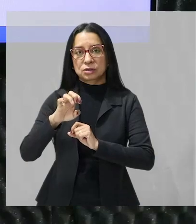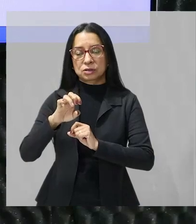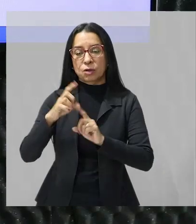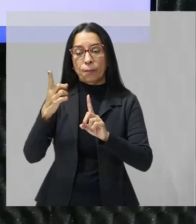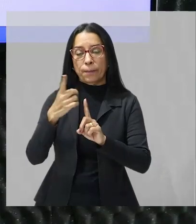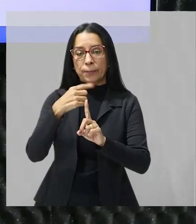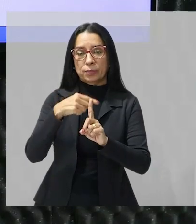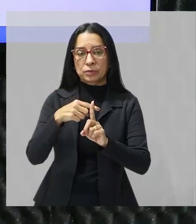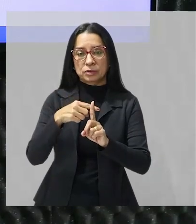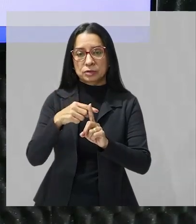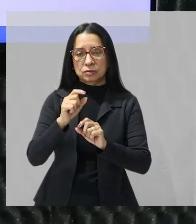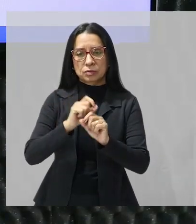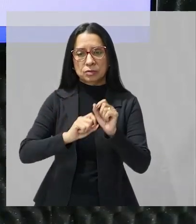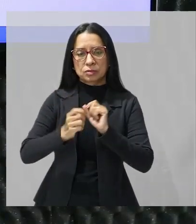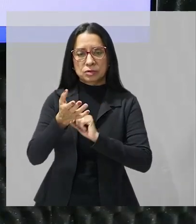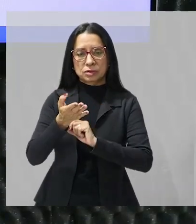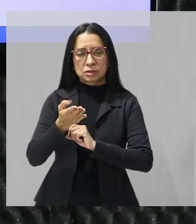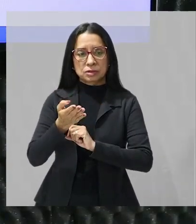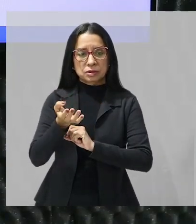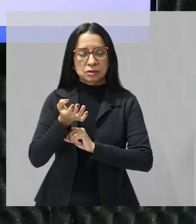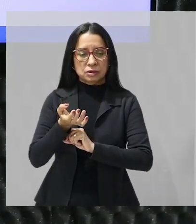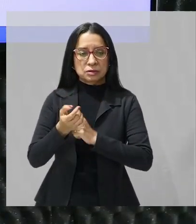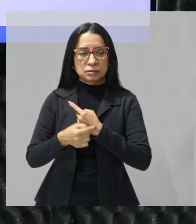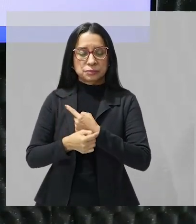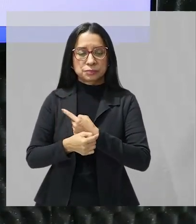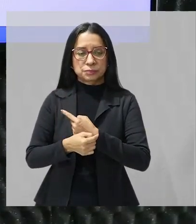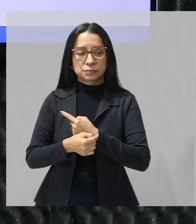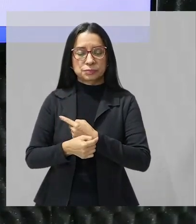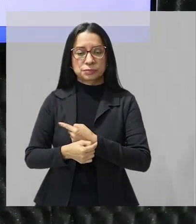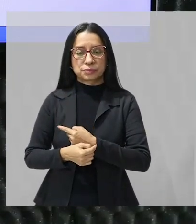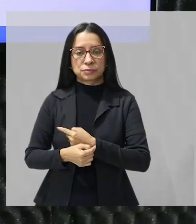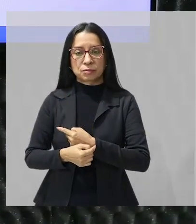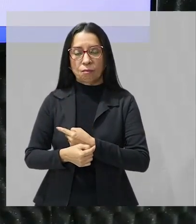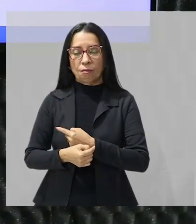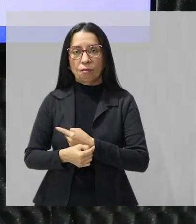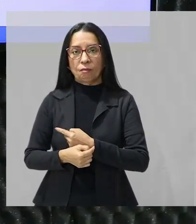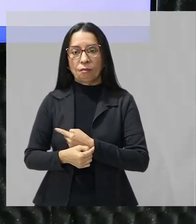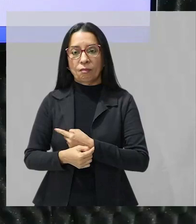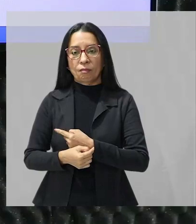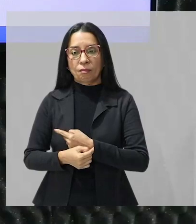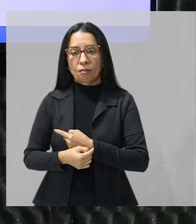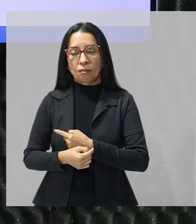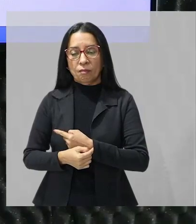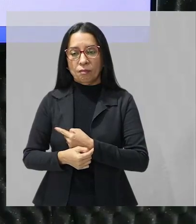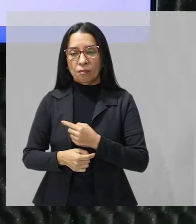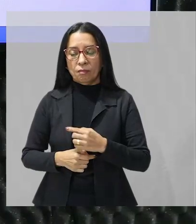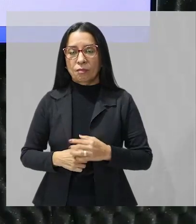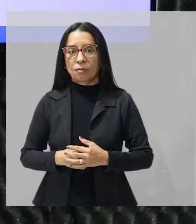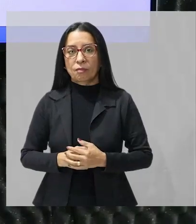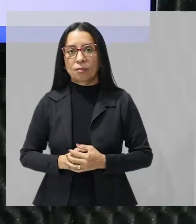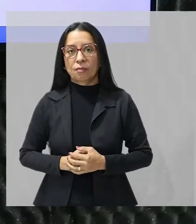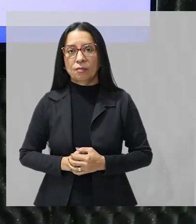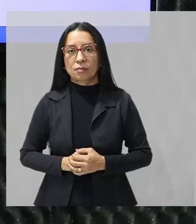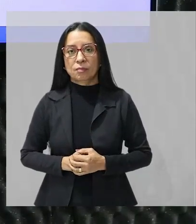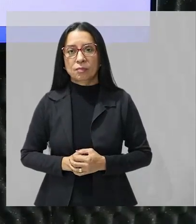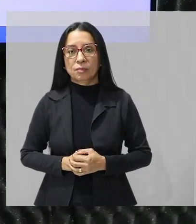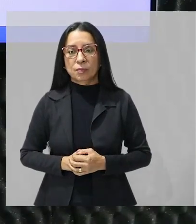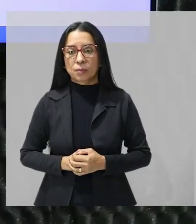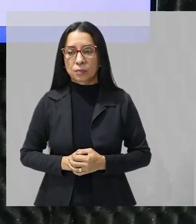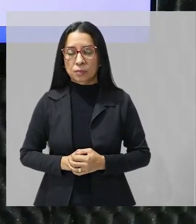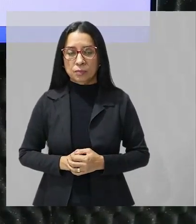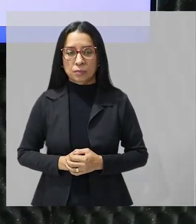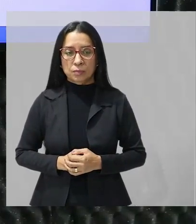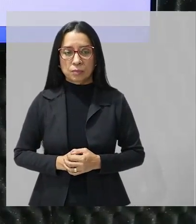quer. O valor de x em função de r para que a velocidade de escoamento de uma